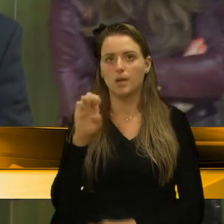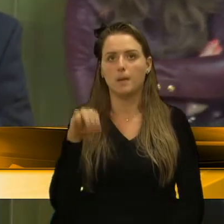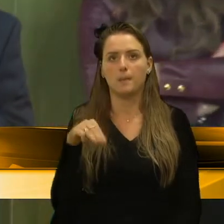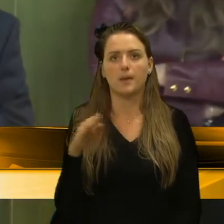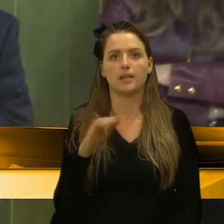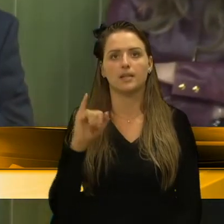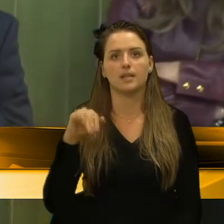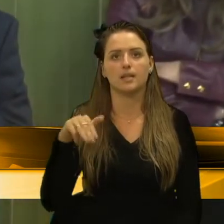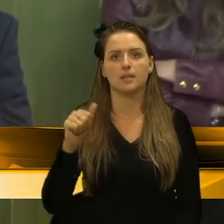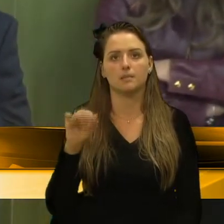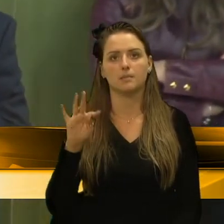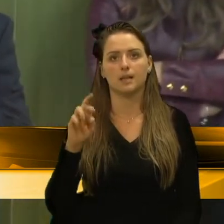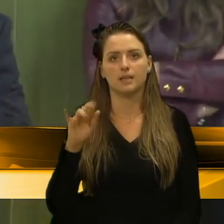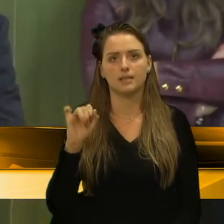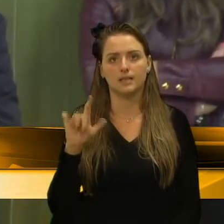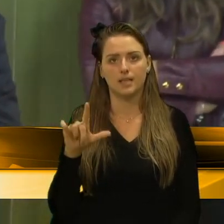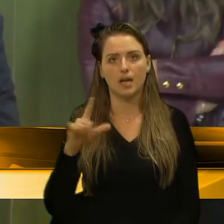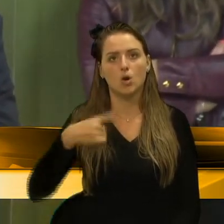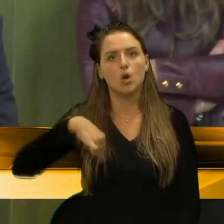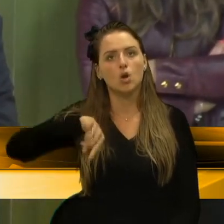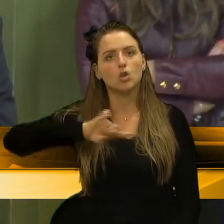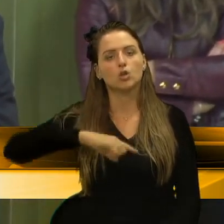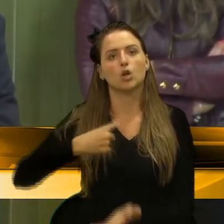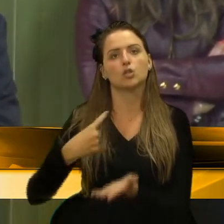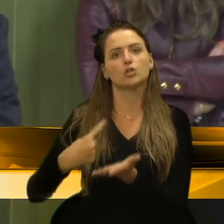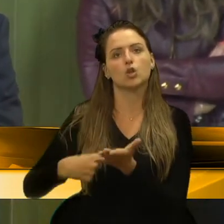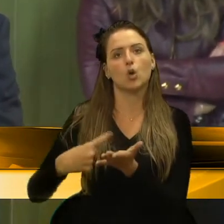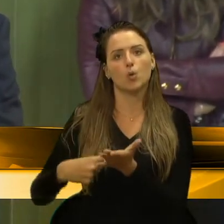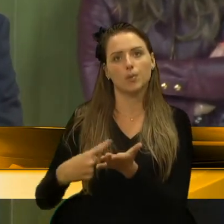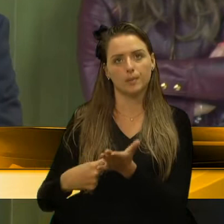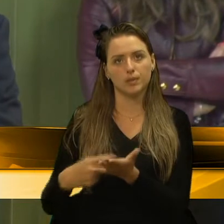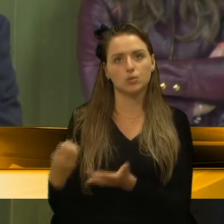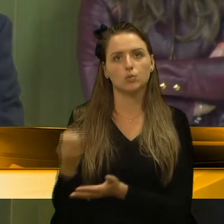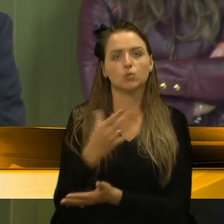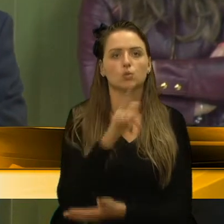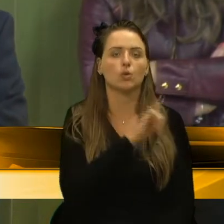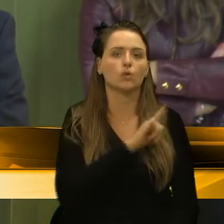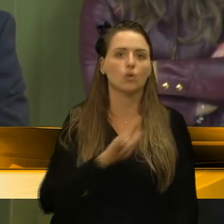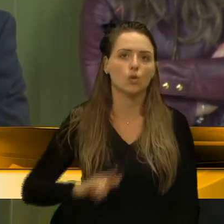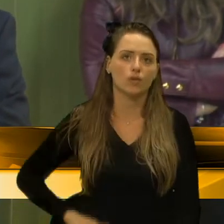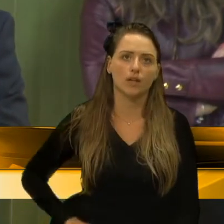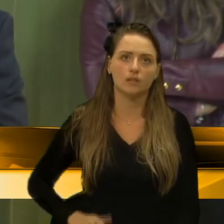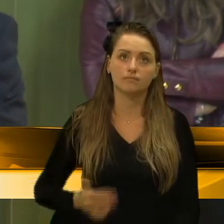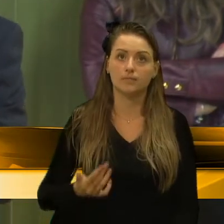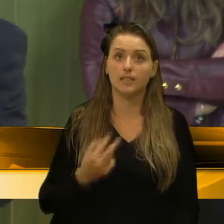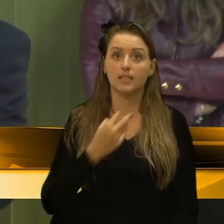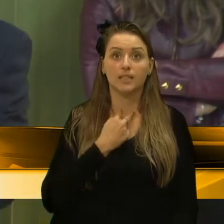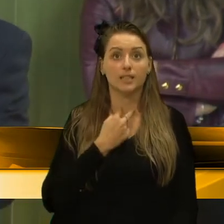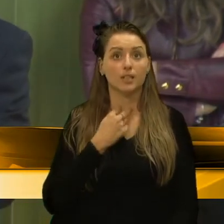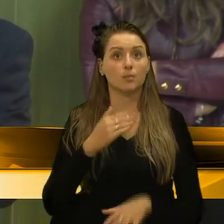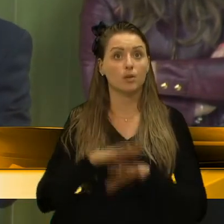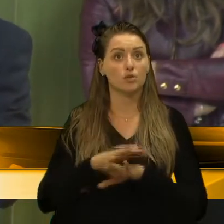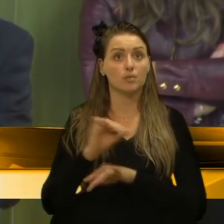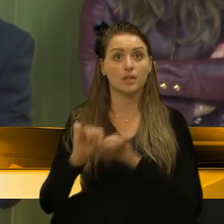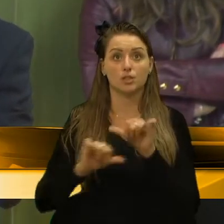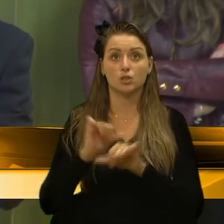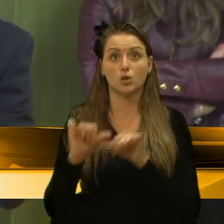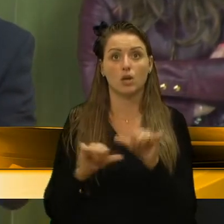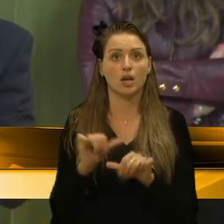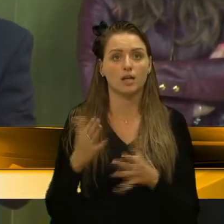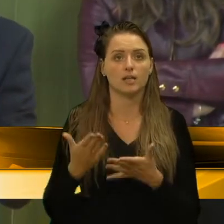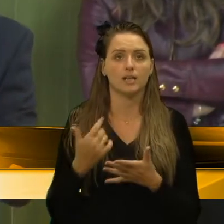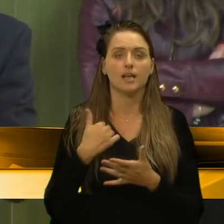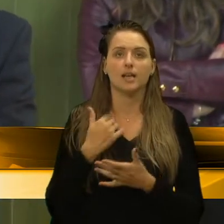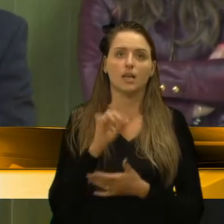nós estamos colocando um compromisso nas próximas administrações que aqui não vai mais poder mexer. E não estou dizendo que tem